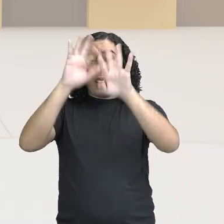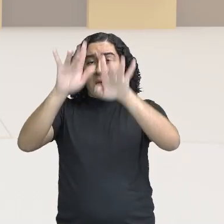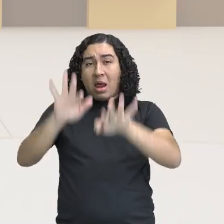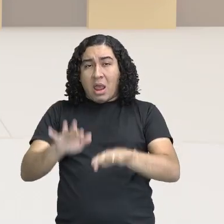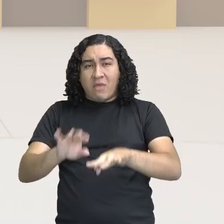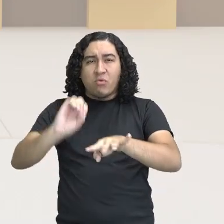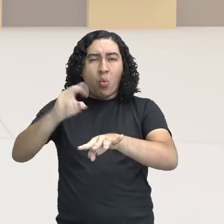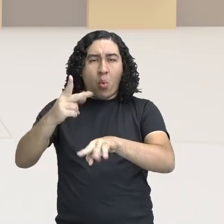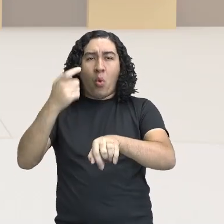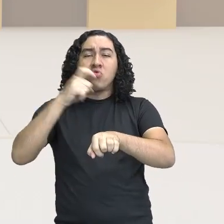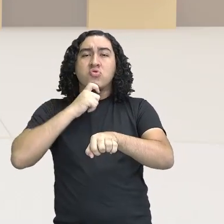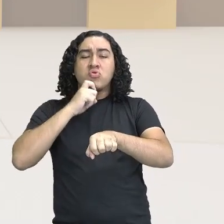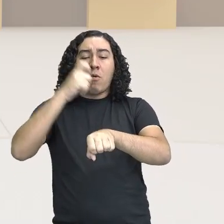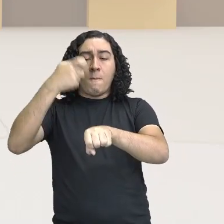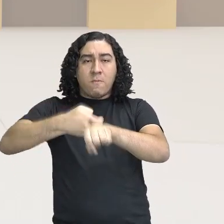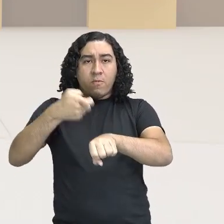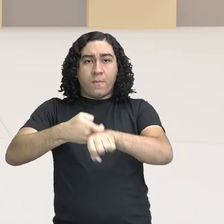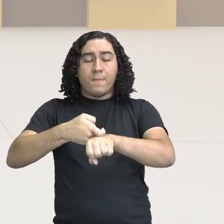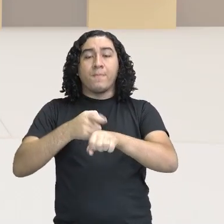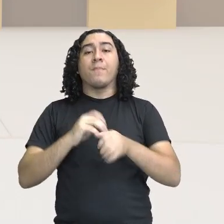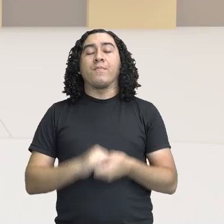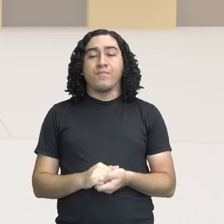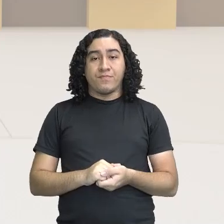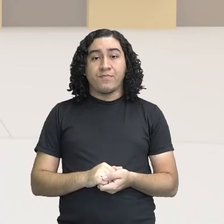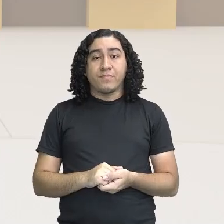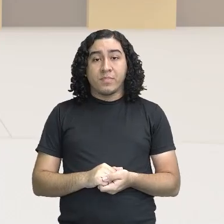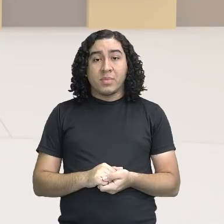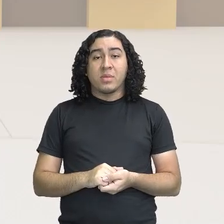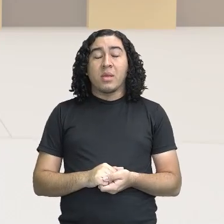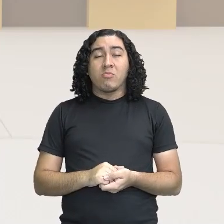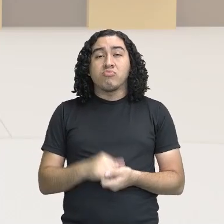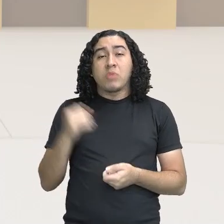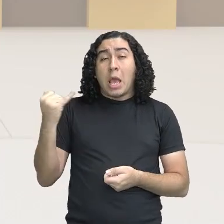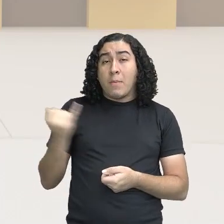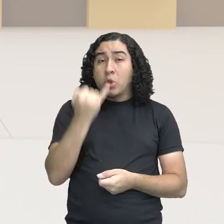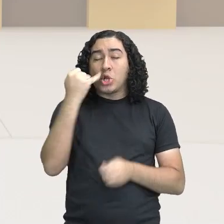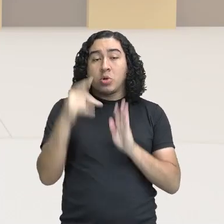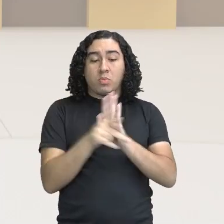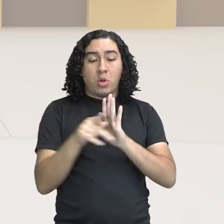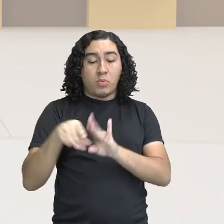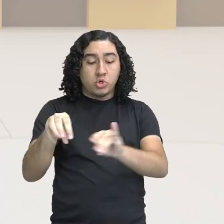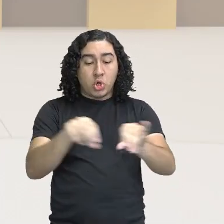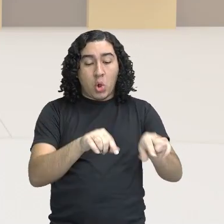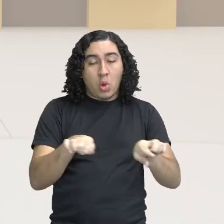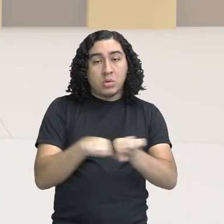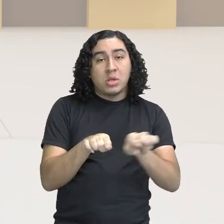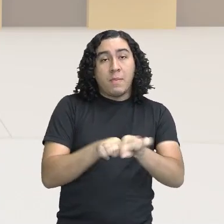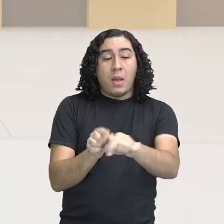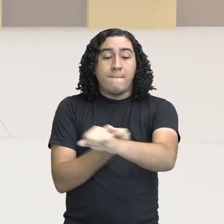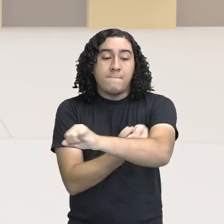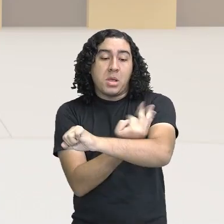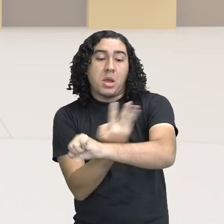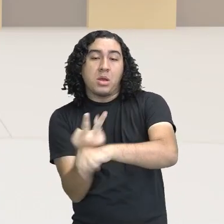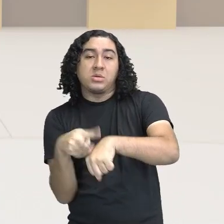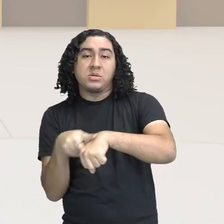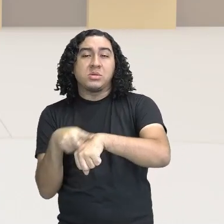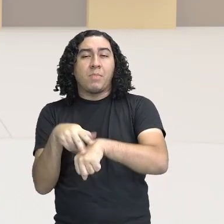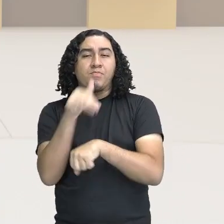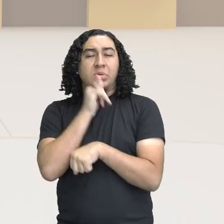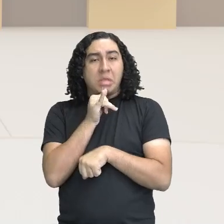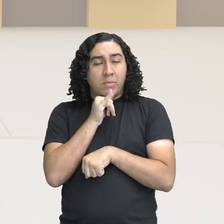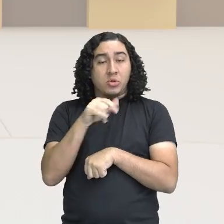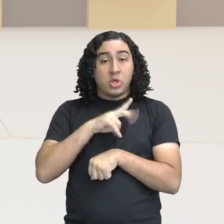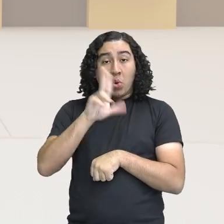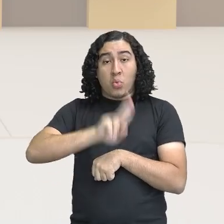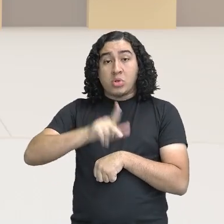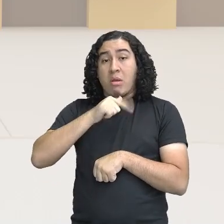exemplo. Essa água que caiu aí na forma de chuva, ela vai ser importante, né, para o solo, para as plantas, por exemplo, que elas vão